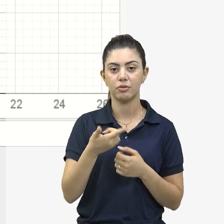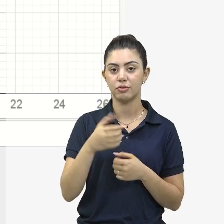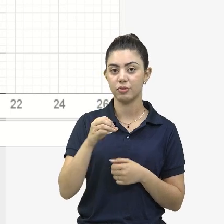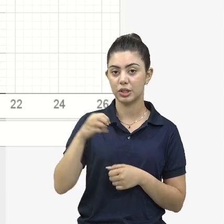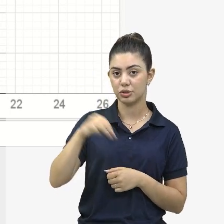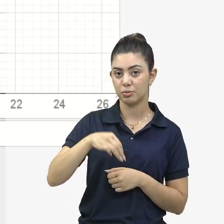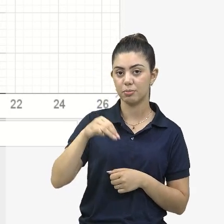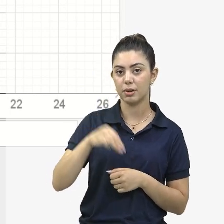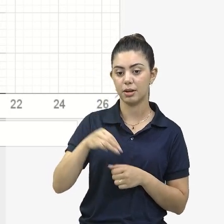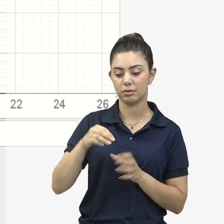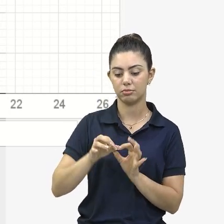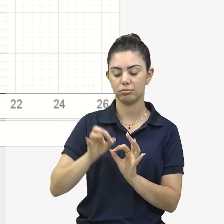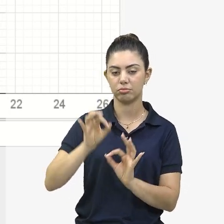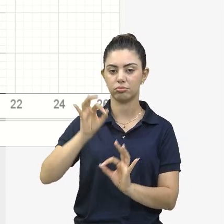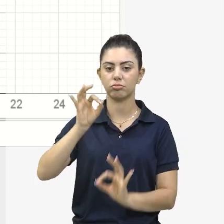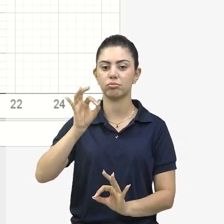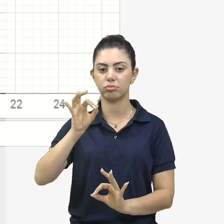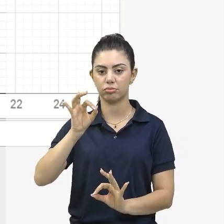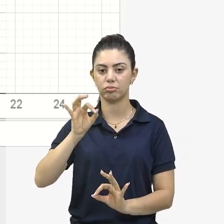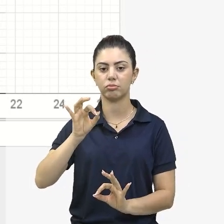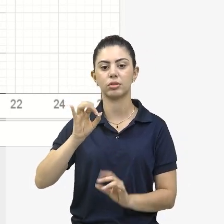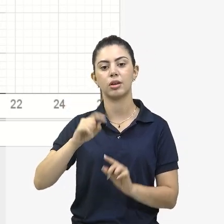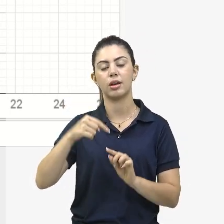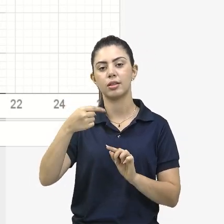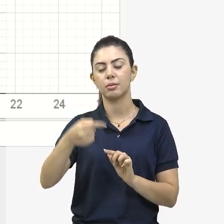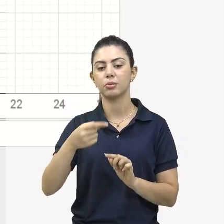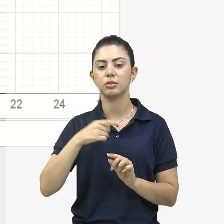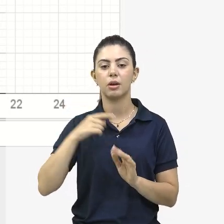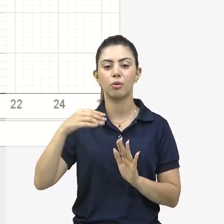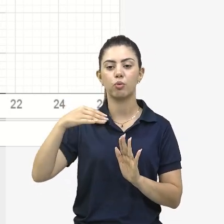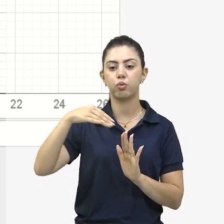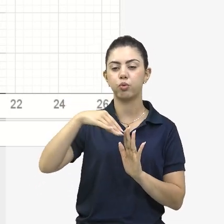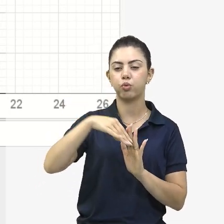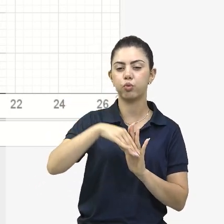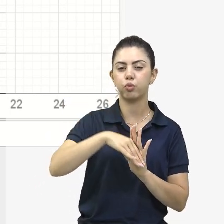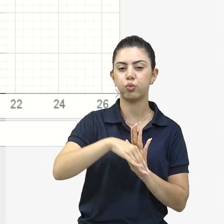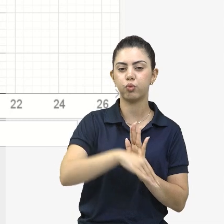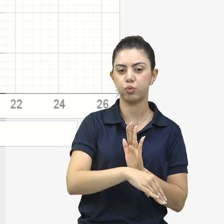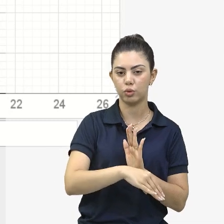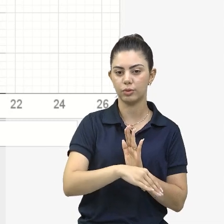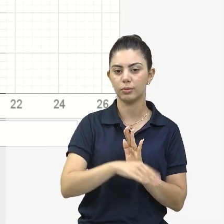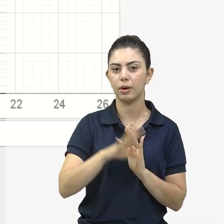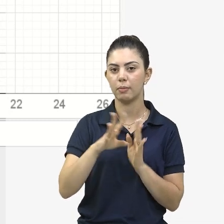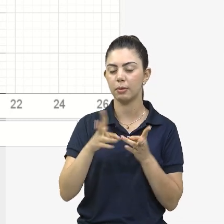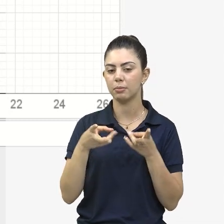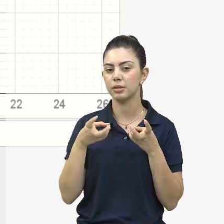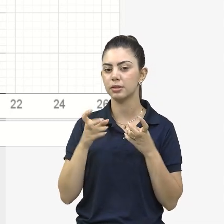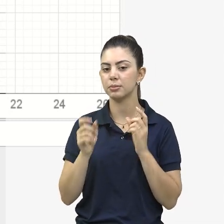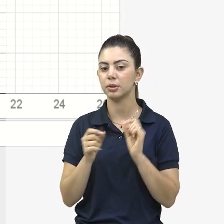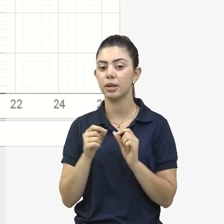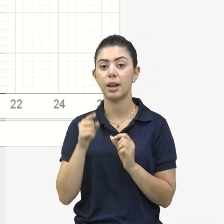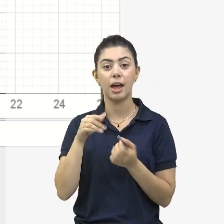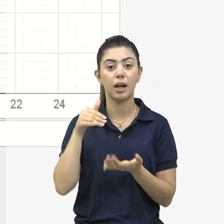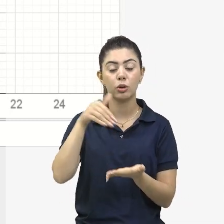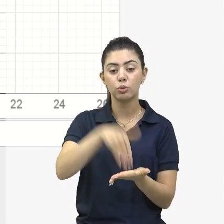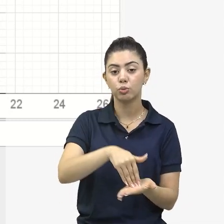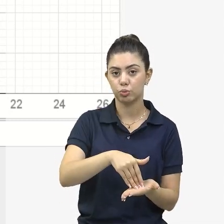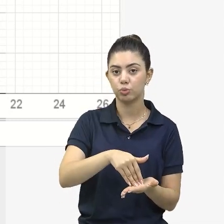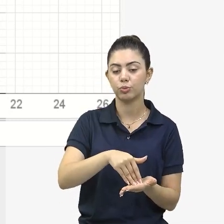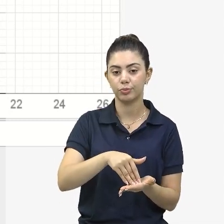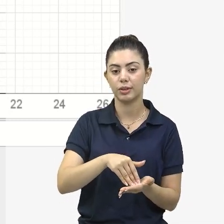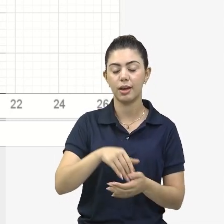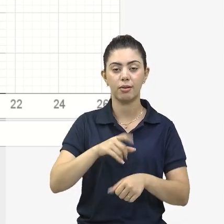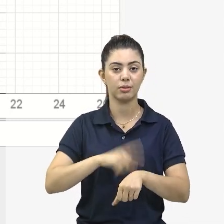altura. Aí ele já ó, vai baixando, baixando. Quando chega aqui, ó, no final,